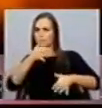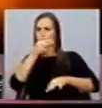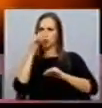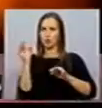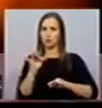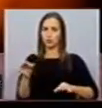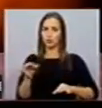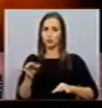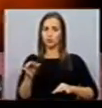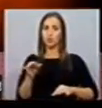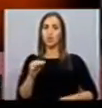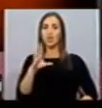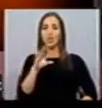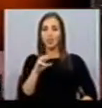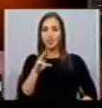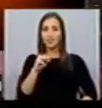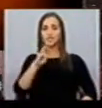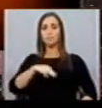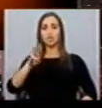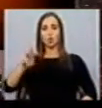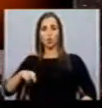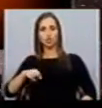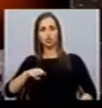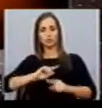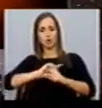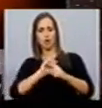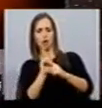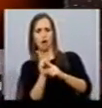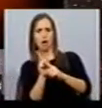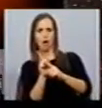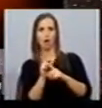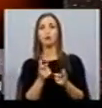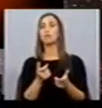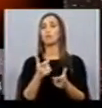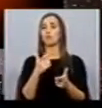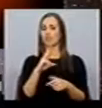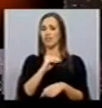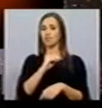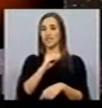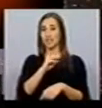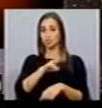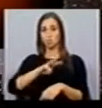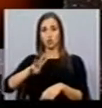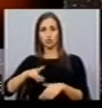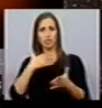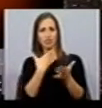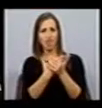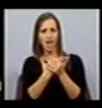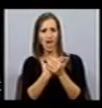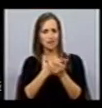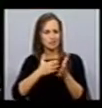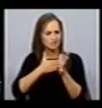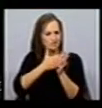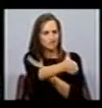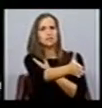de 10 milhões de quilómetros por hora e são ventos tão energéticos que rasgam autenticamente a superfície de cada uma das estrelas. Portanto,